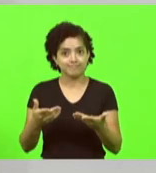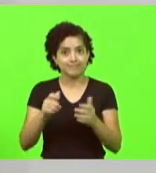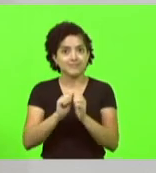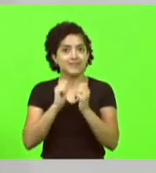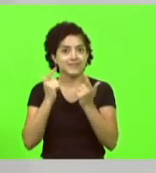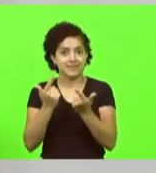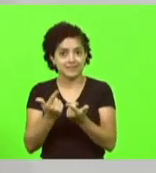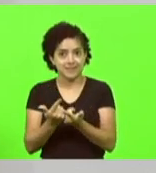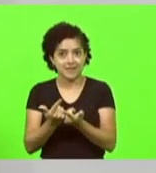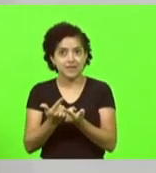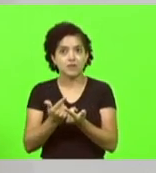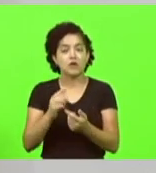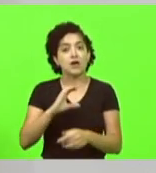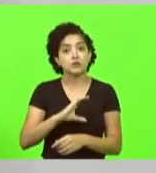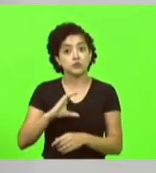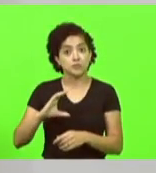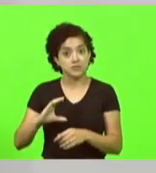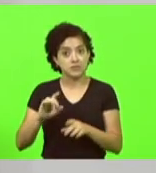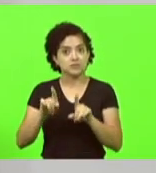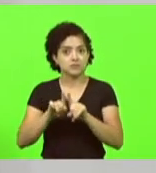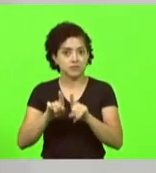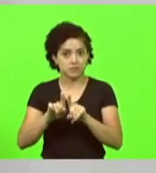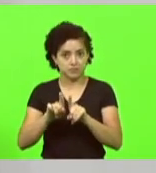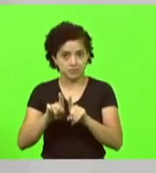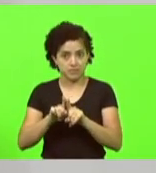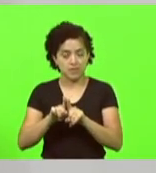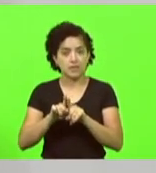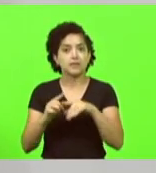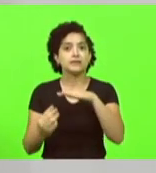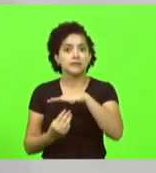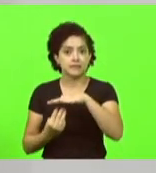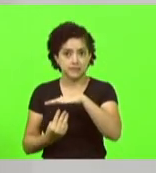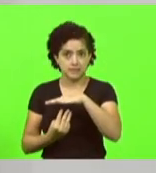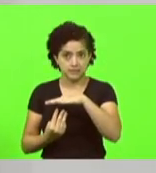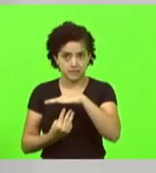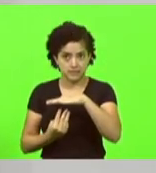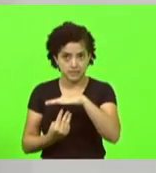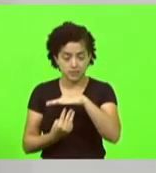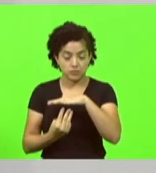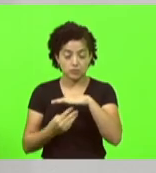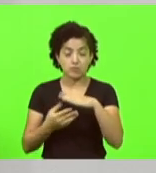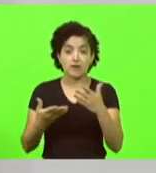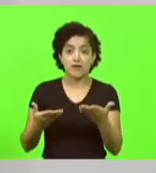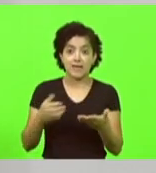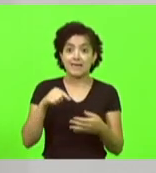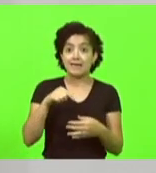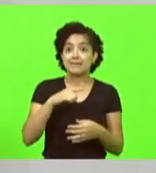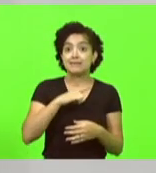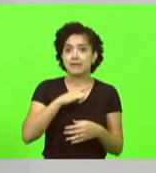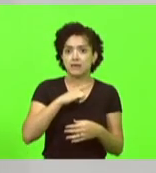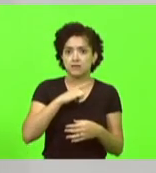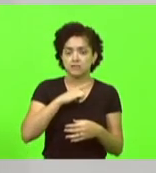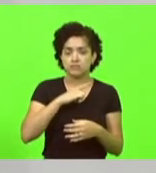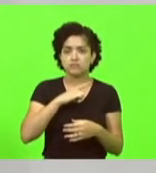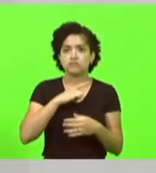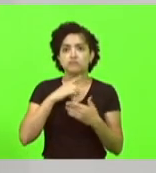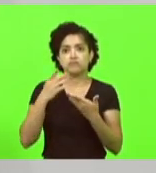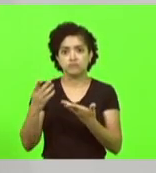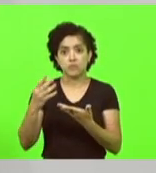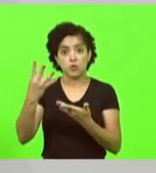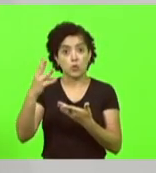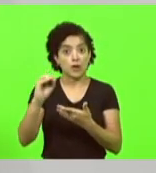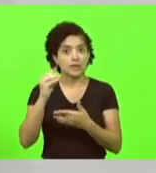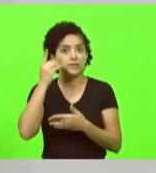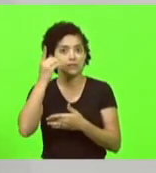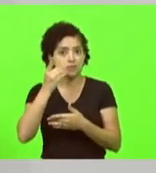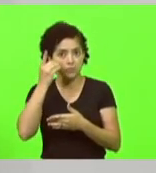comissionados e aos terceirizados. Esse parlamento existe porque temos aqui os 40